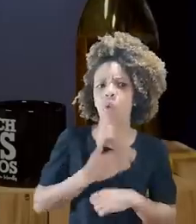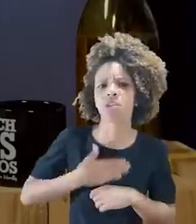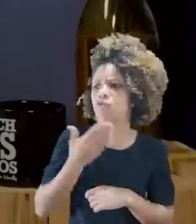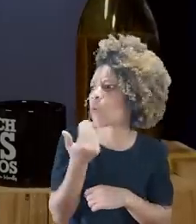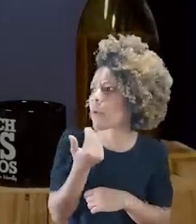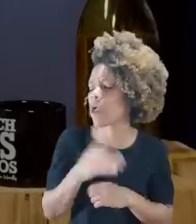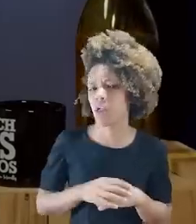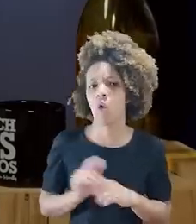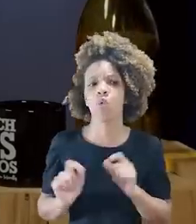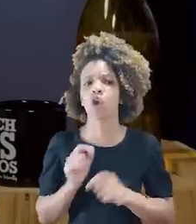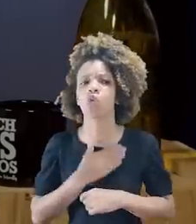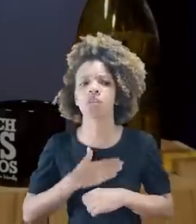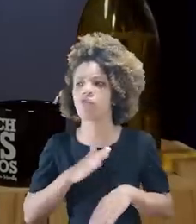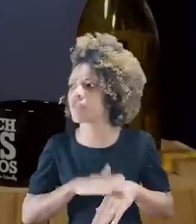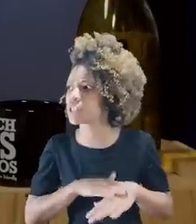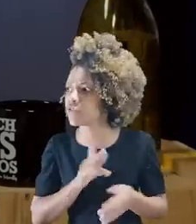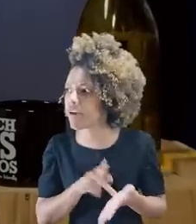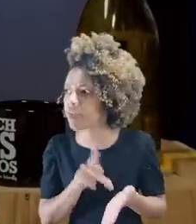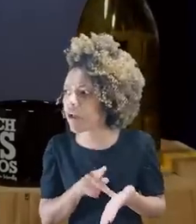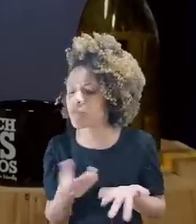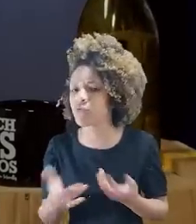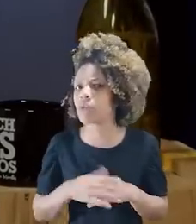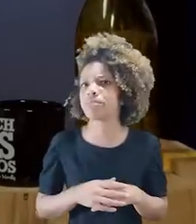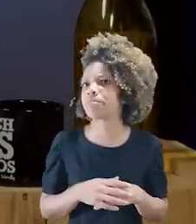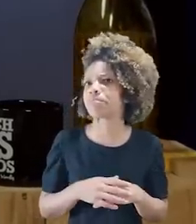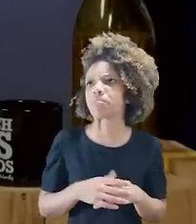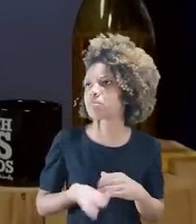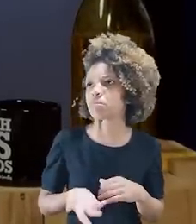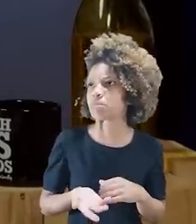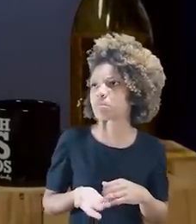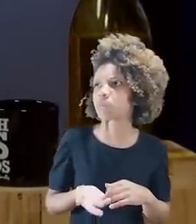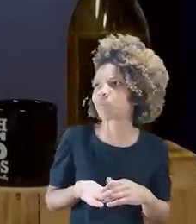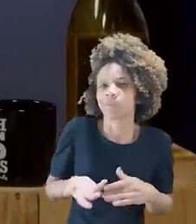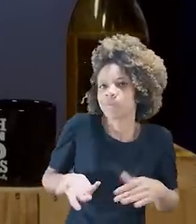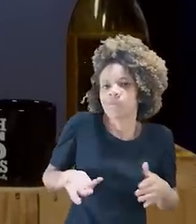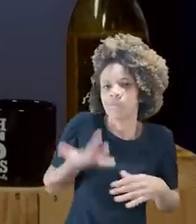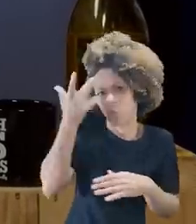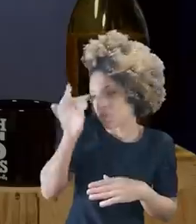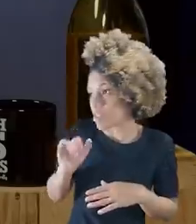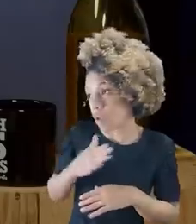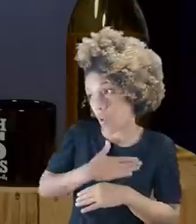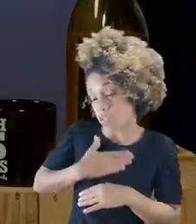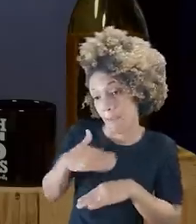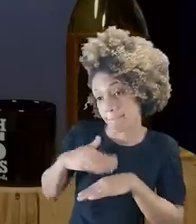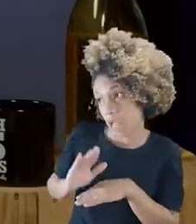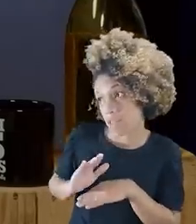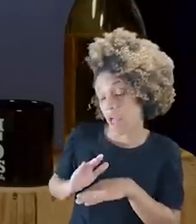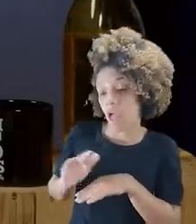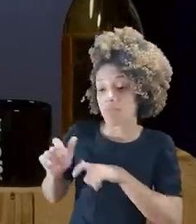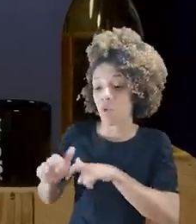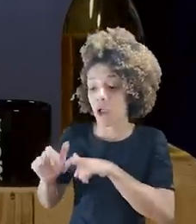comer que que eu gostava de fazer de verdade eh ah sei lá se eu gostava mais da da praia ou do